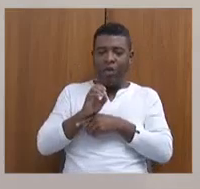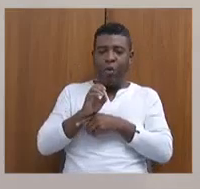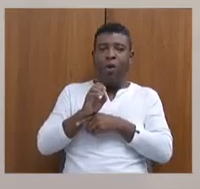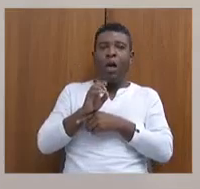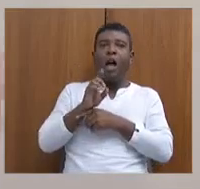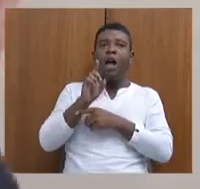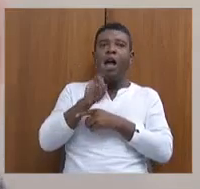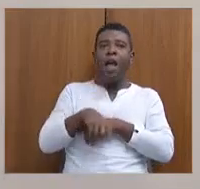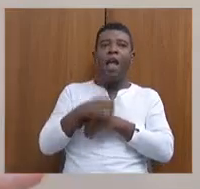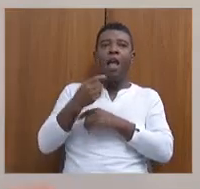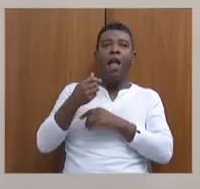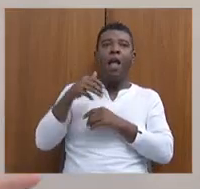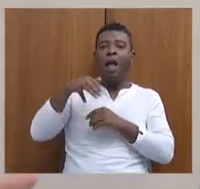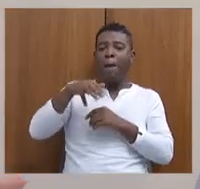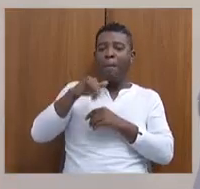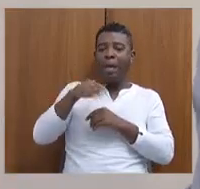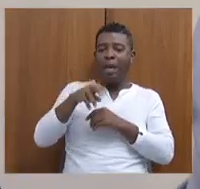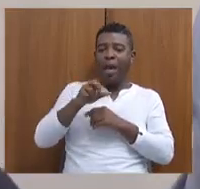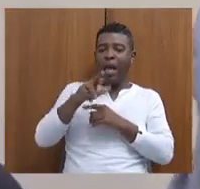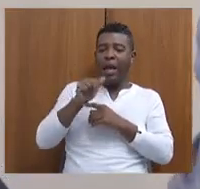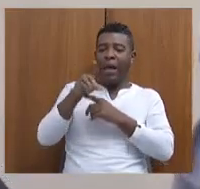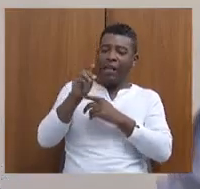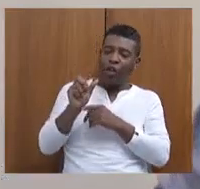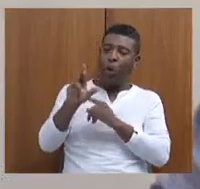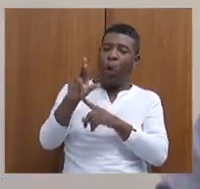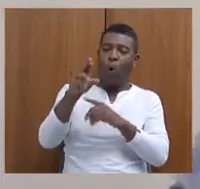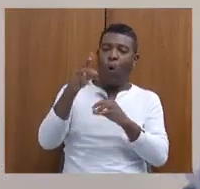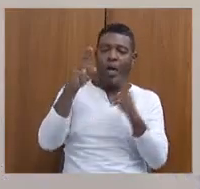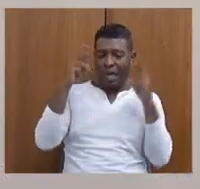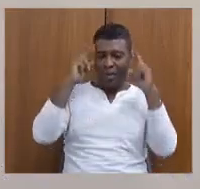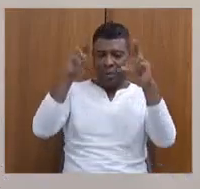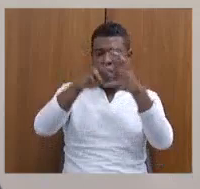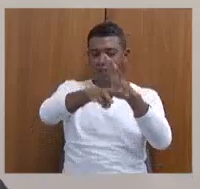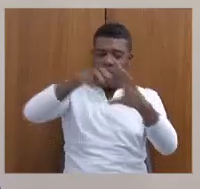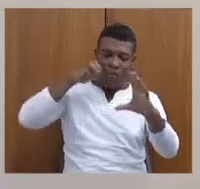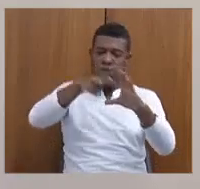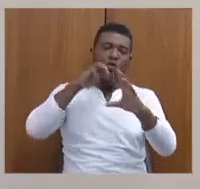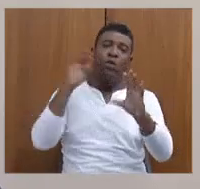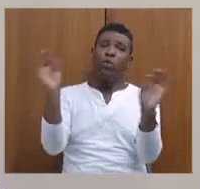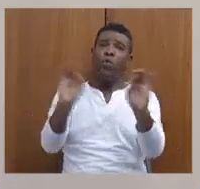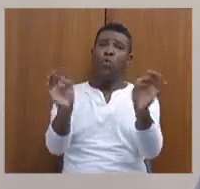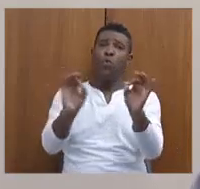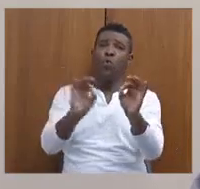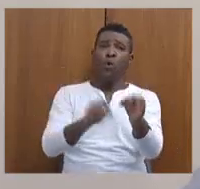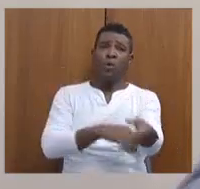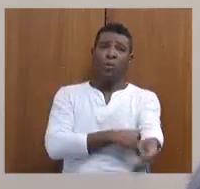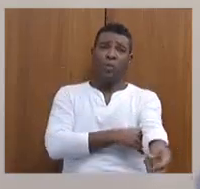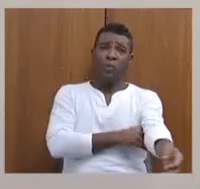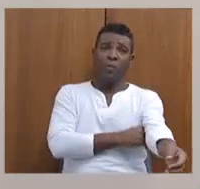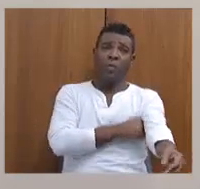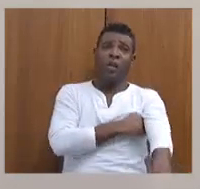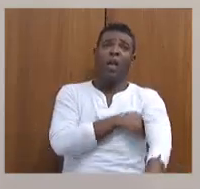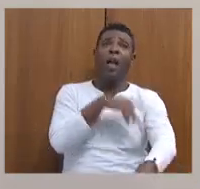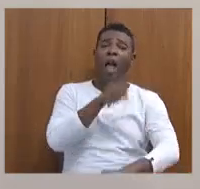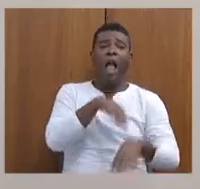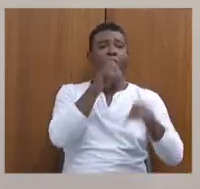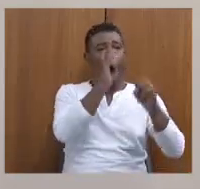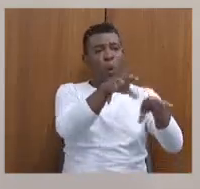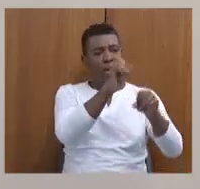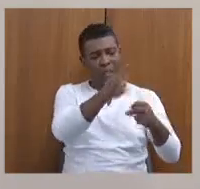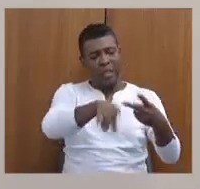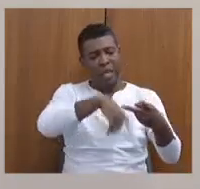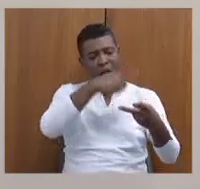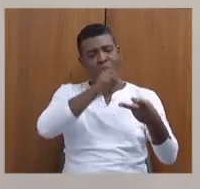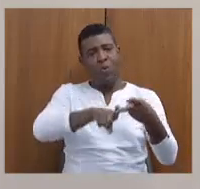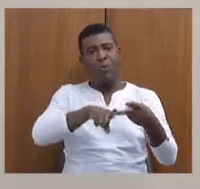estado tem que cuidar da educação que a senhora tanto defende da educação segurança infraestrutura